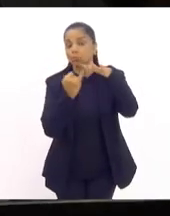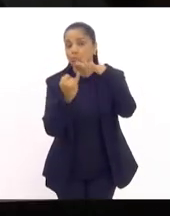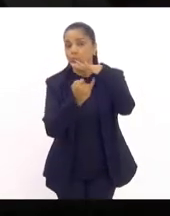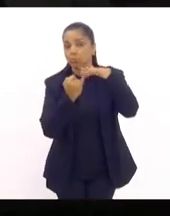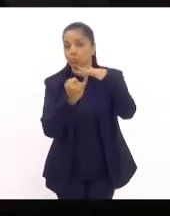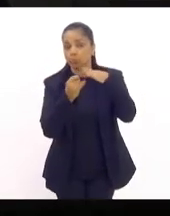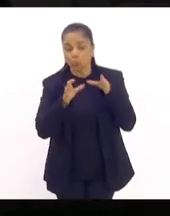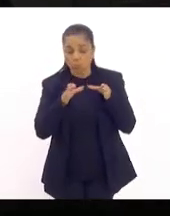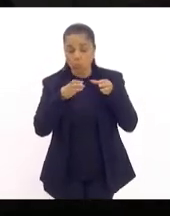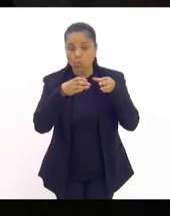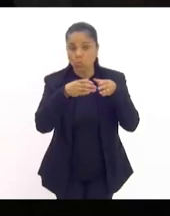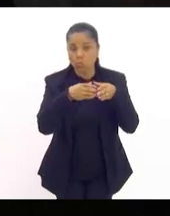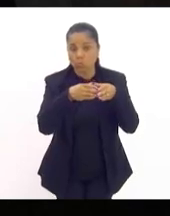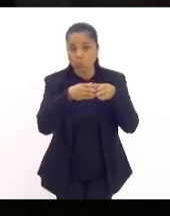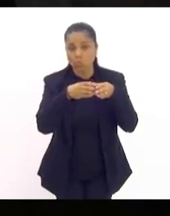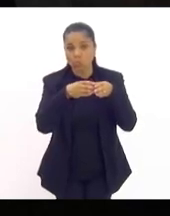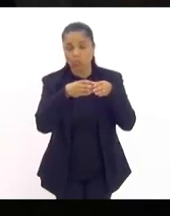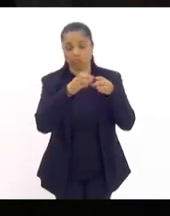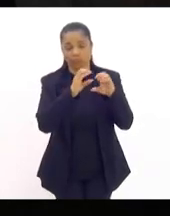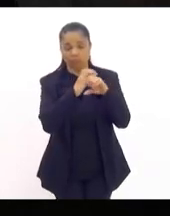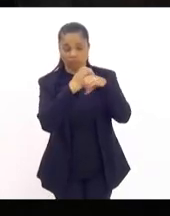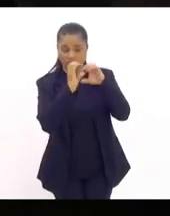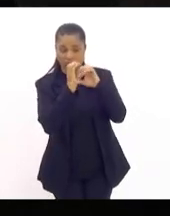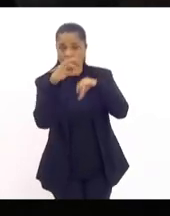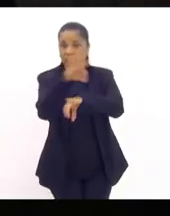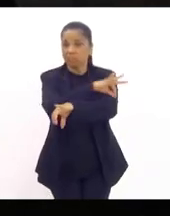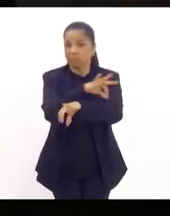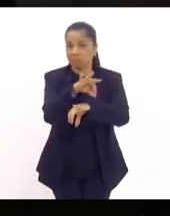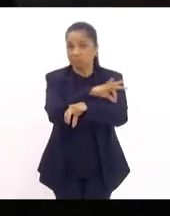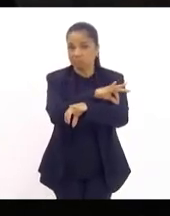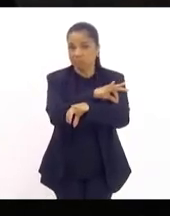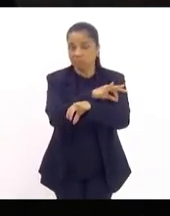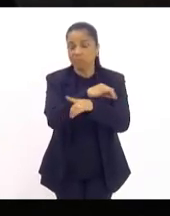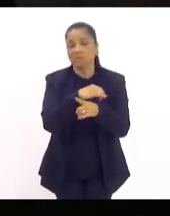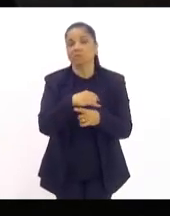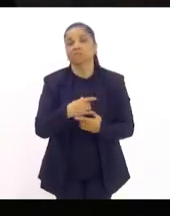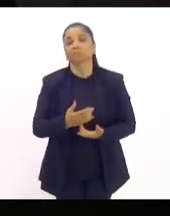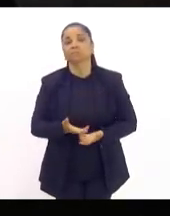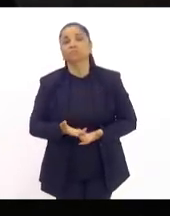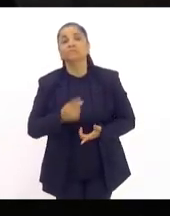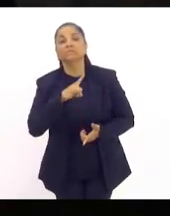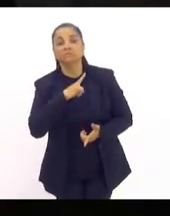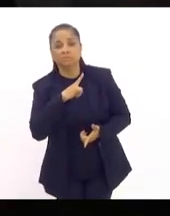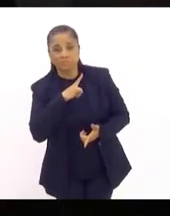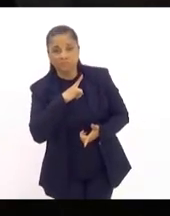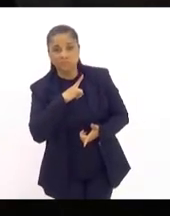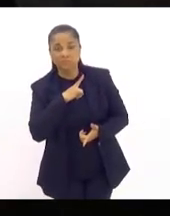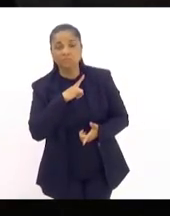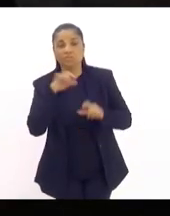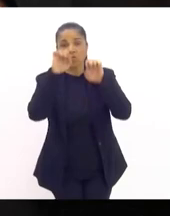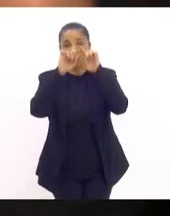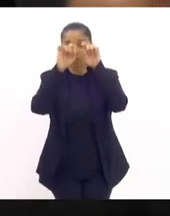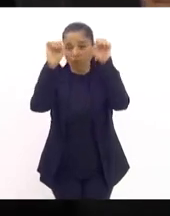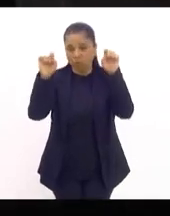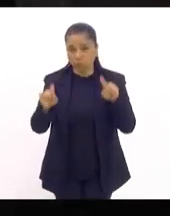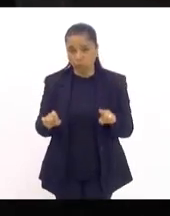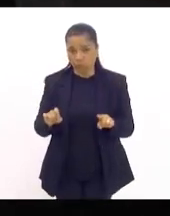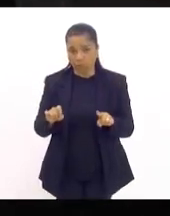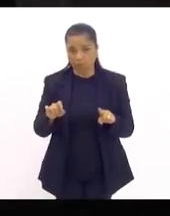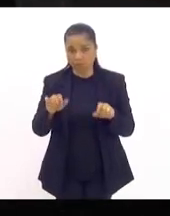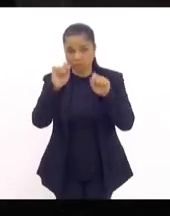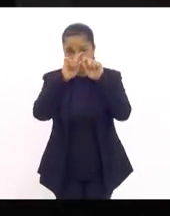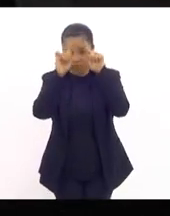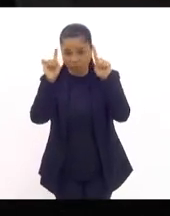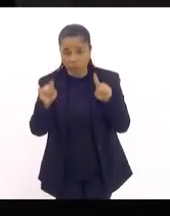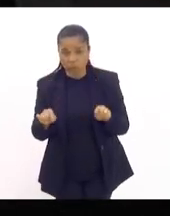de engenharia e arquitetura. E mais ainda, tem que ter os funcionários